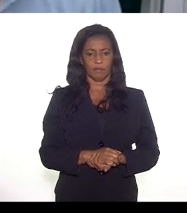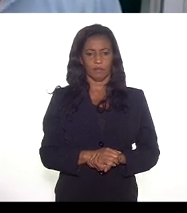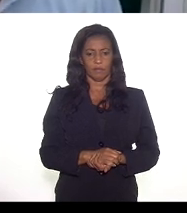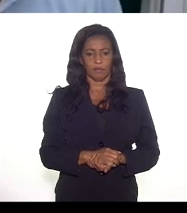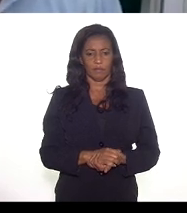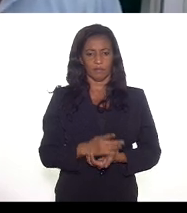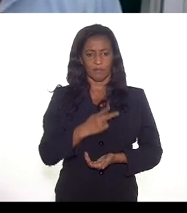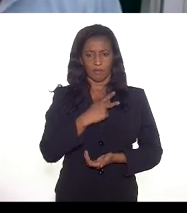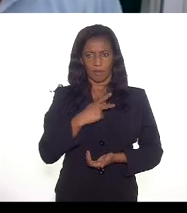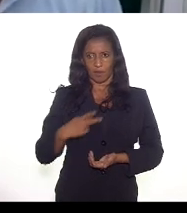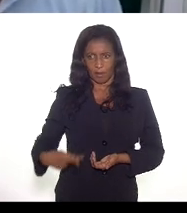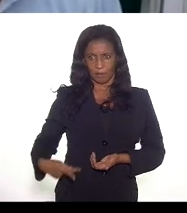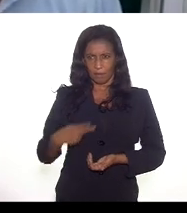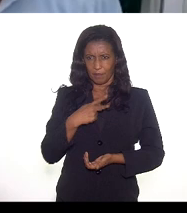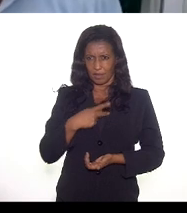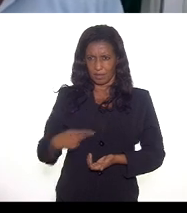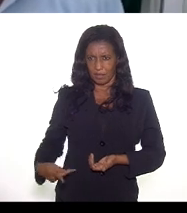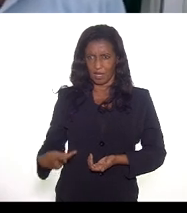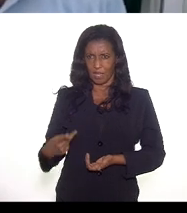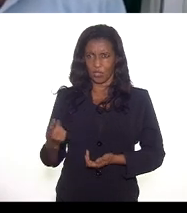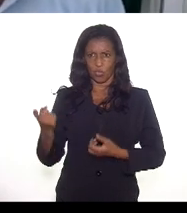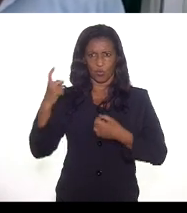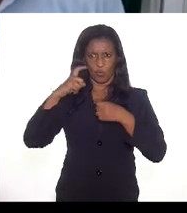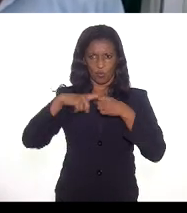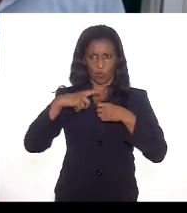presidente, minha fala. Pode continuar.